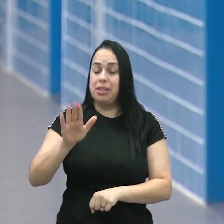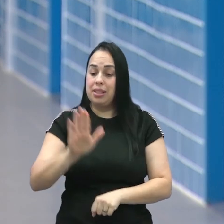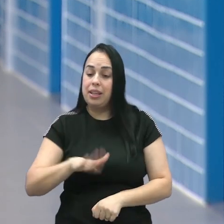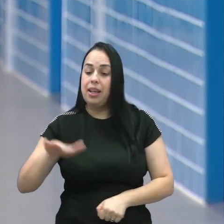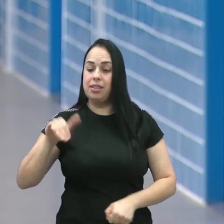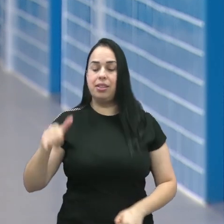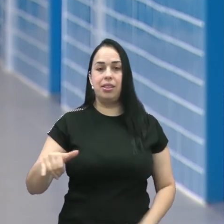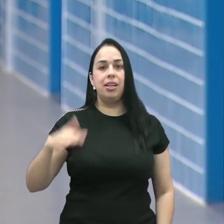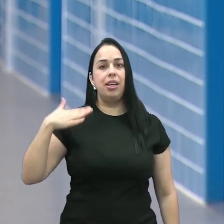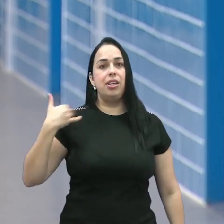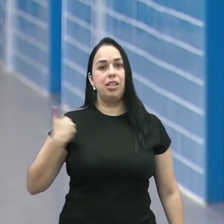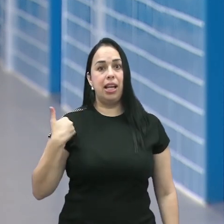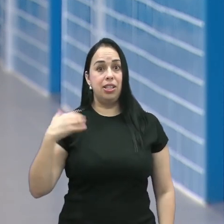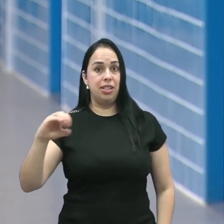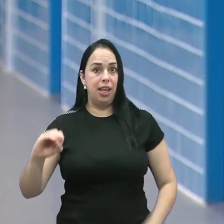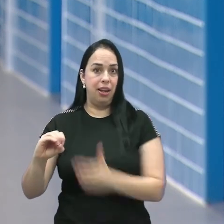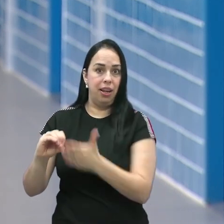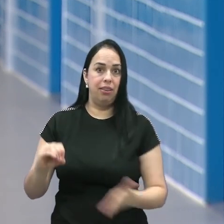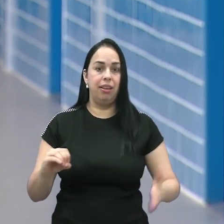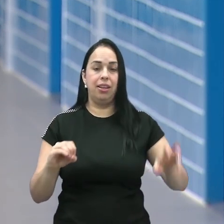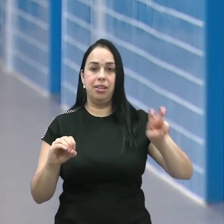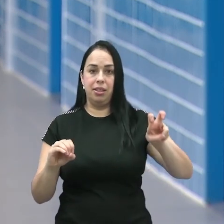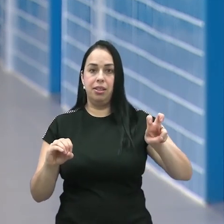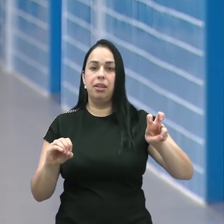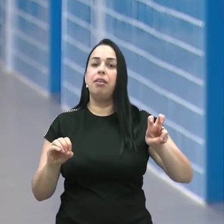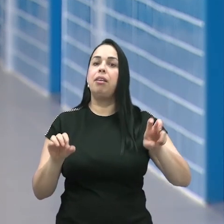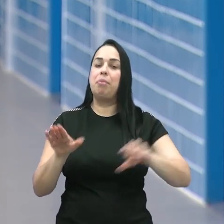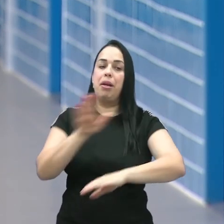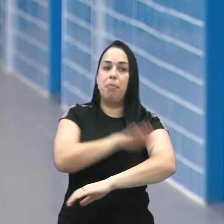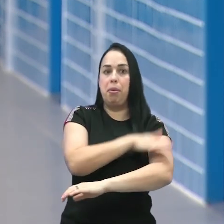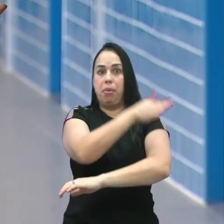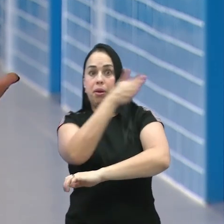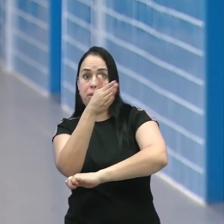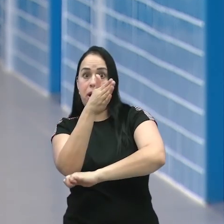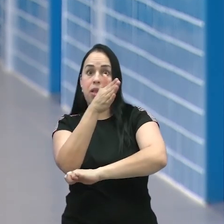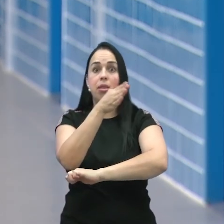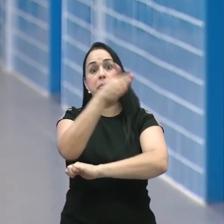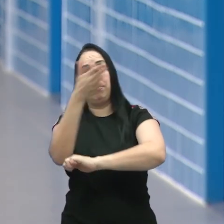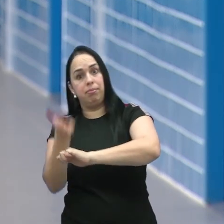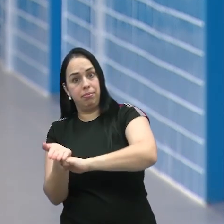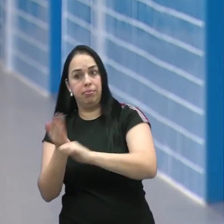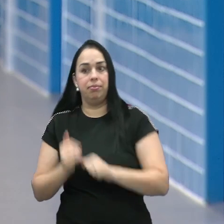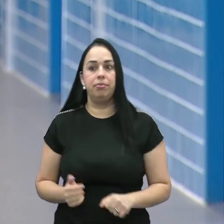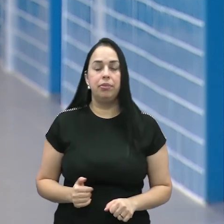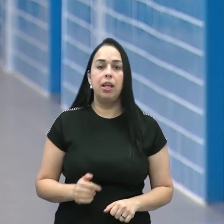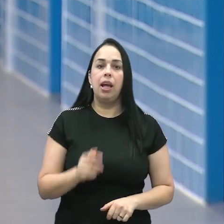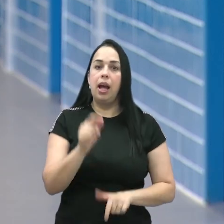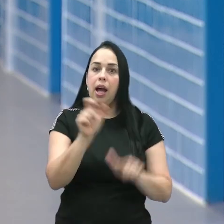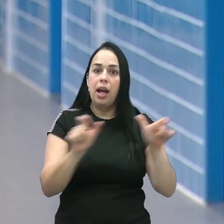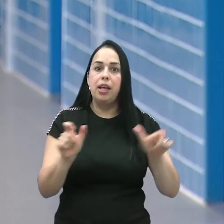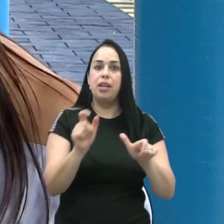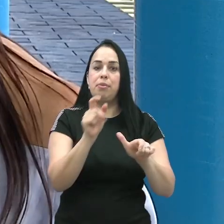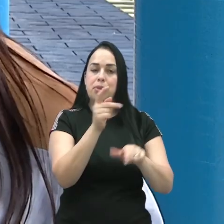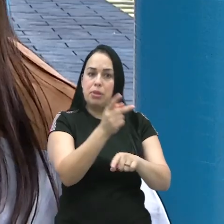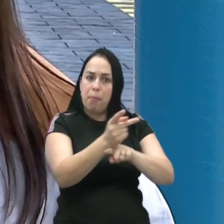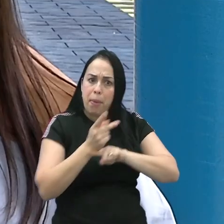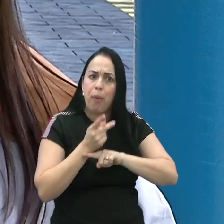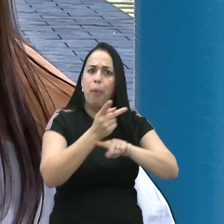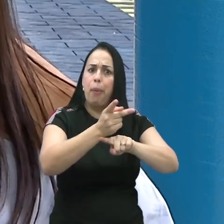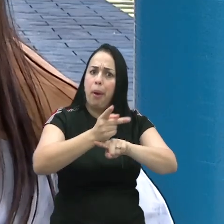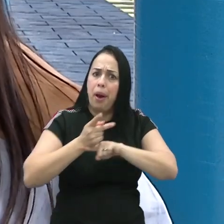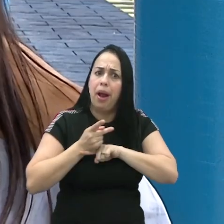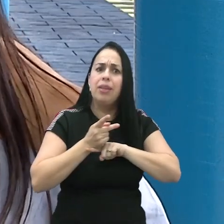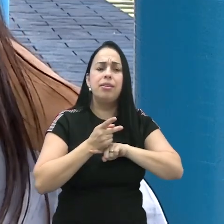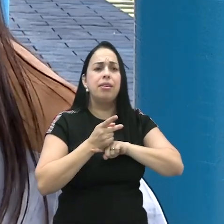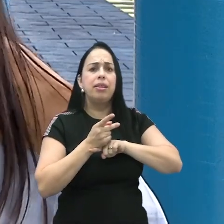para crianças de 0 a 5 anos. O diferencial é que irá ofertar vagas para meio período e para período integral. É uma